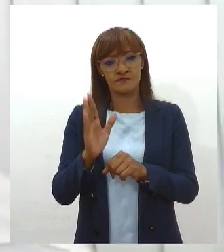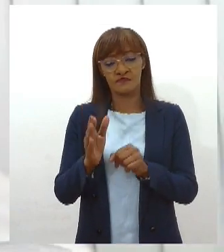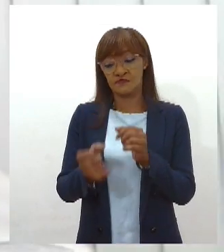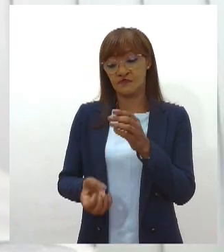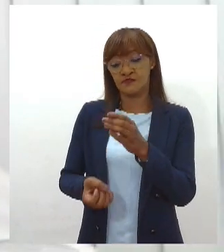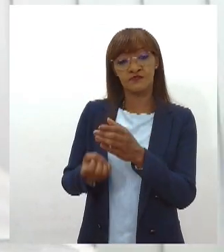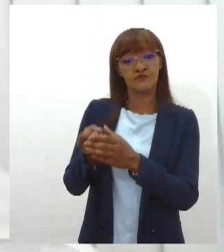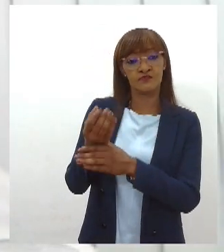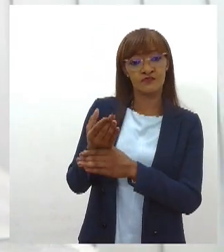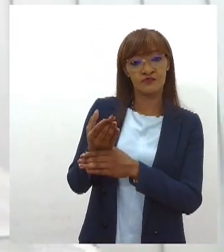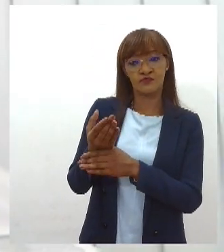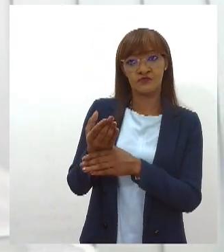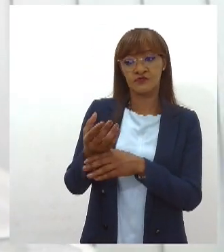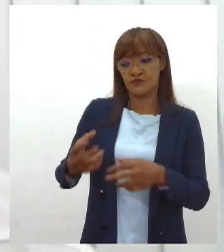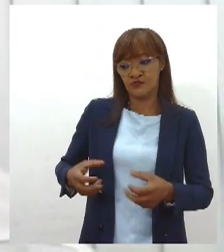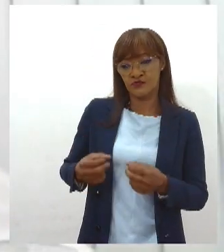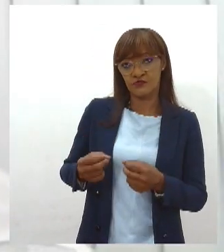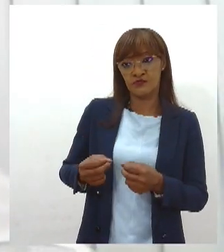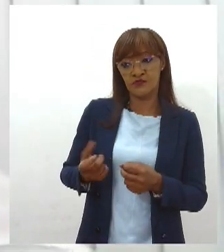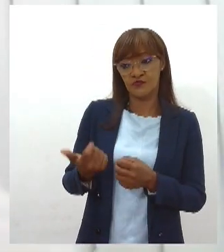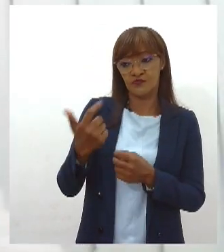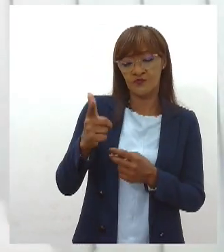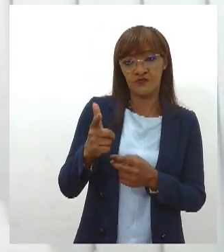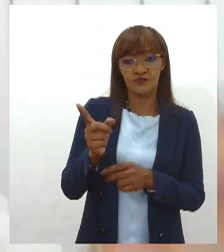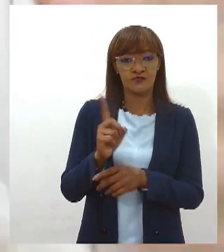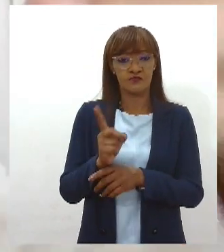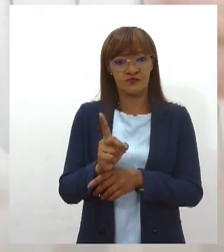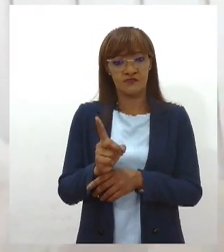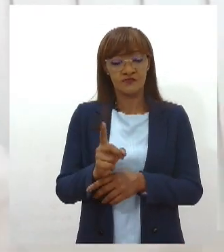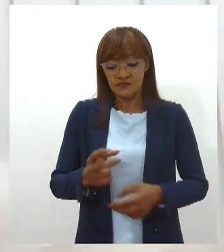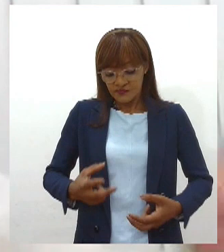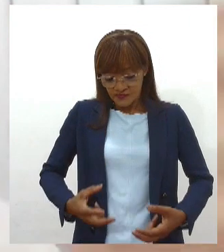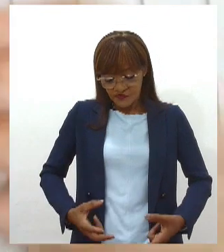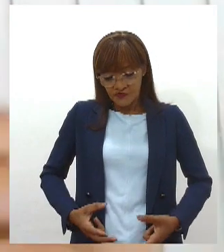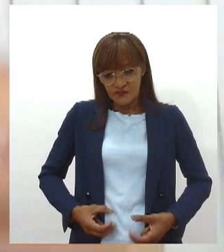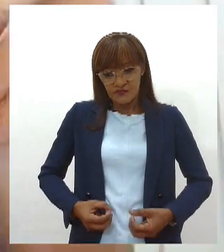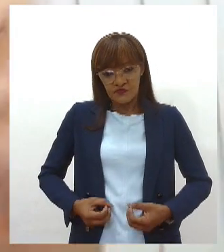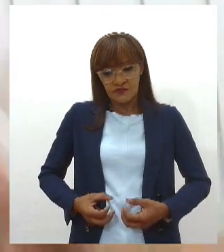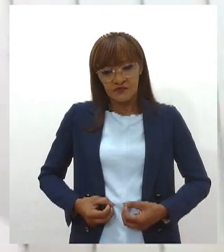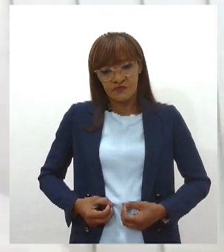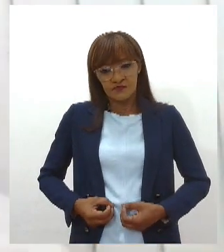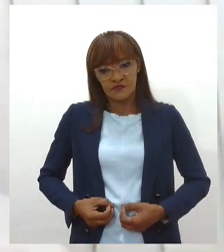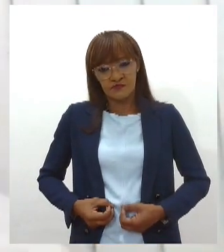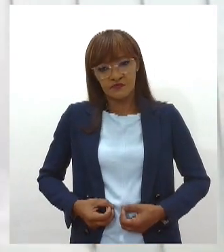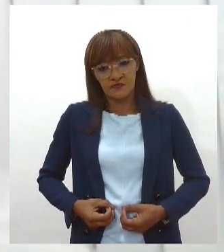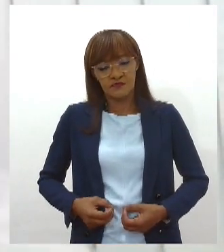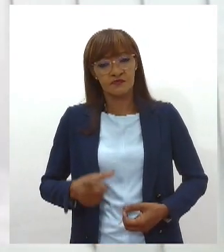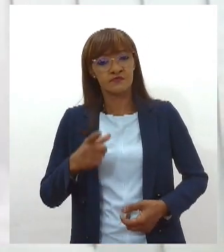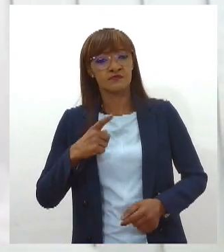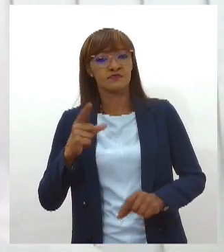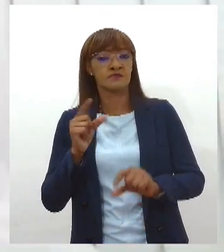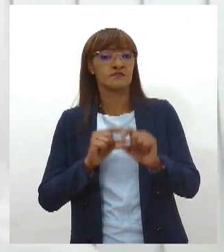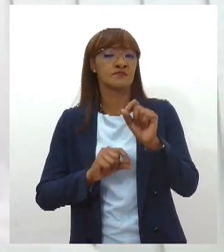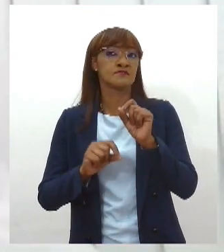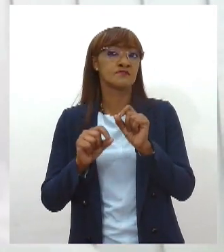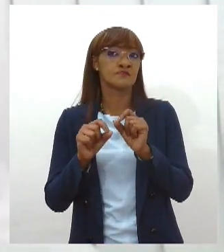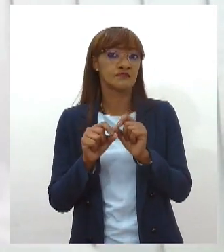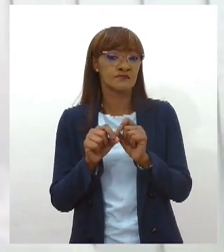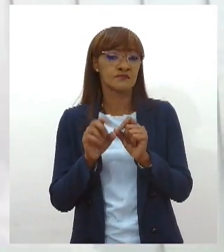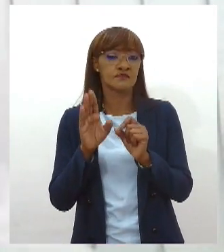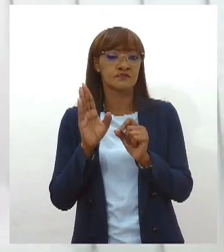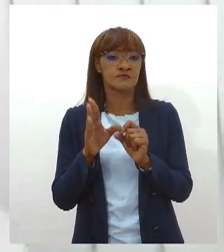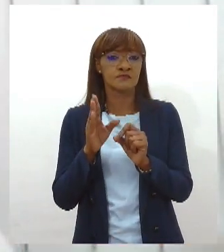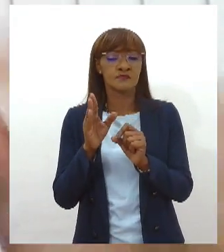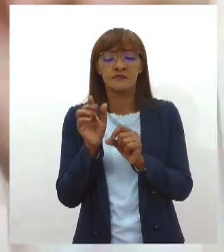gente costuma dizer que no câncer do intestino, ele se origina de uma lesão benigna, né, de uma lesão